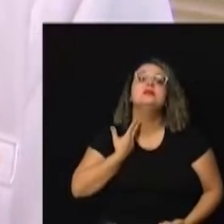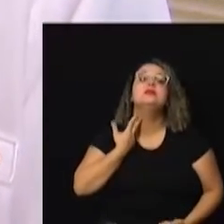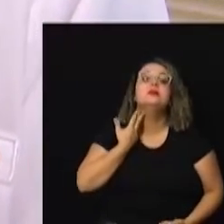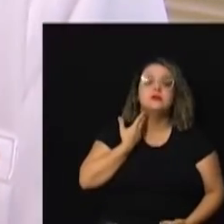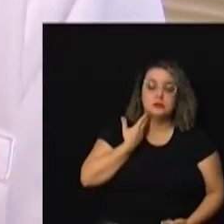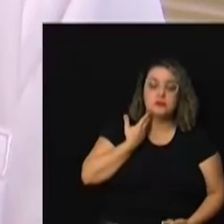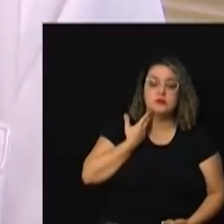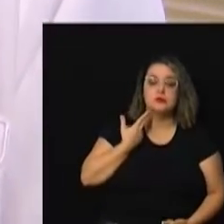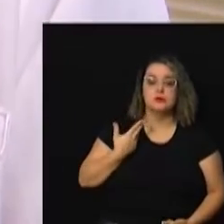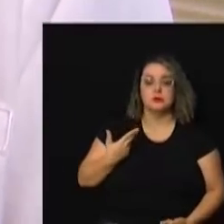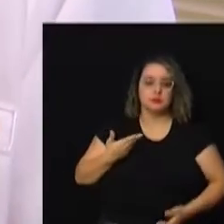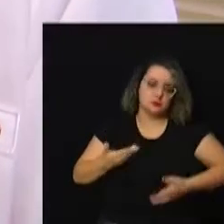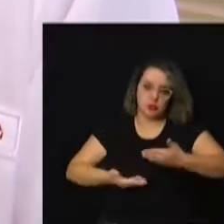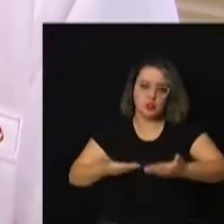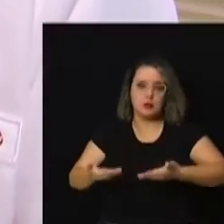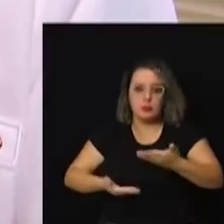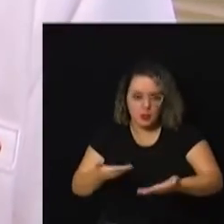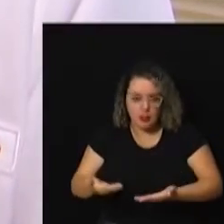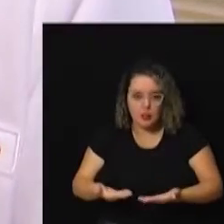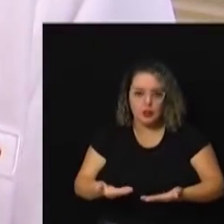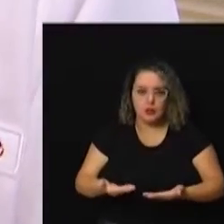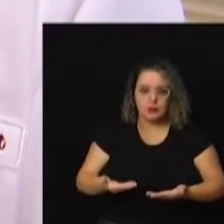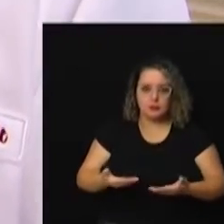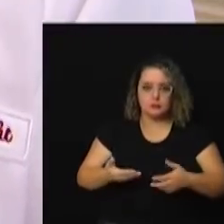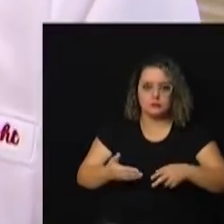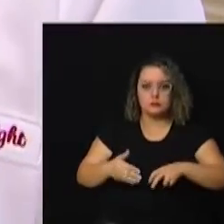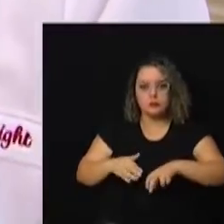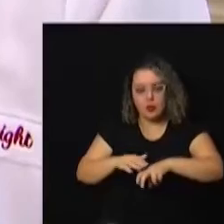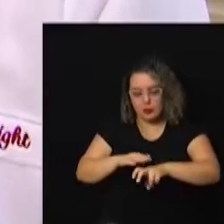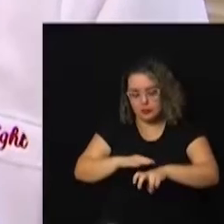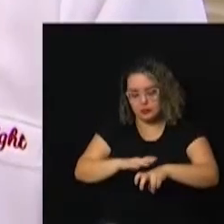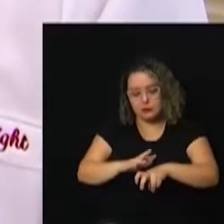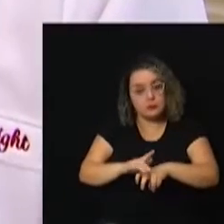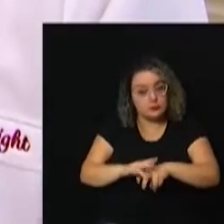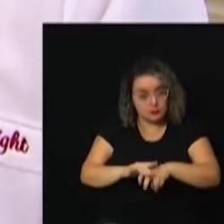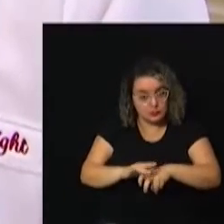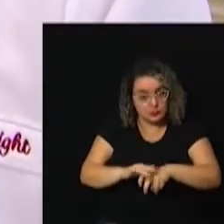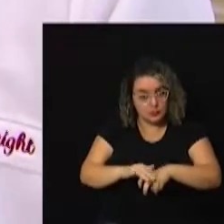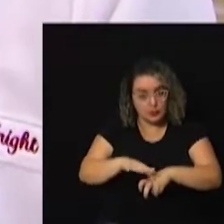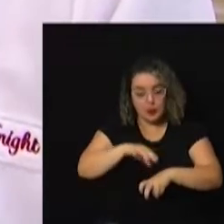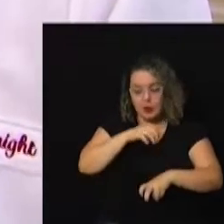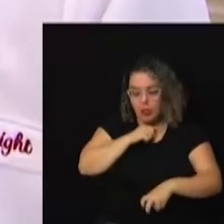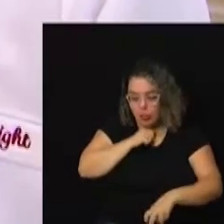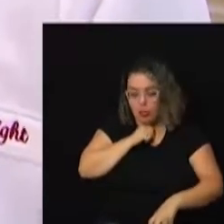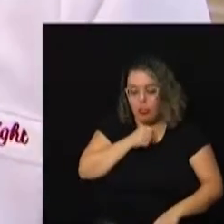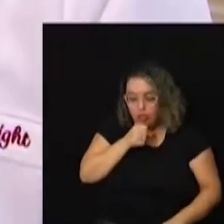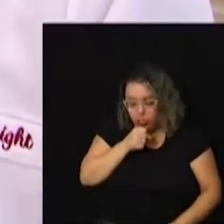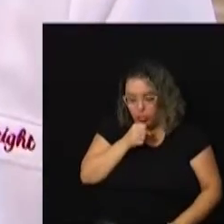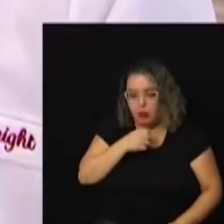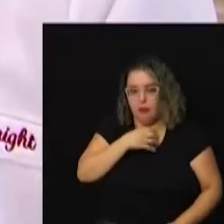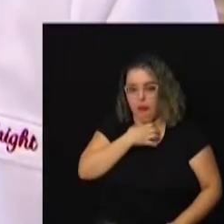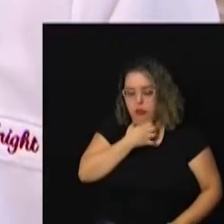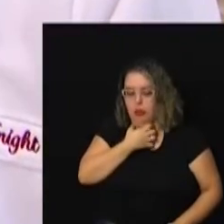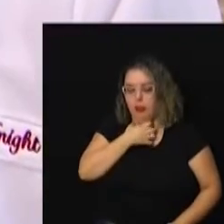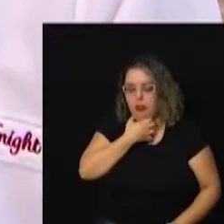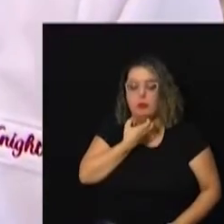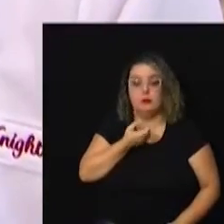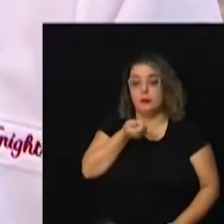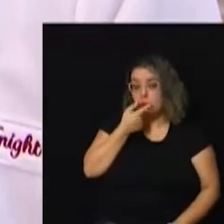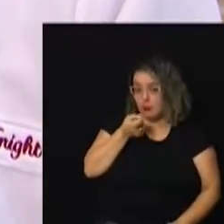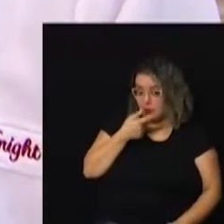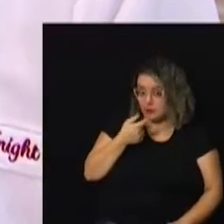apresentar também a falta de ar, a cianose de língua, que quando a língua fica mais azulada, e também provocar